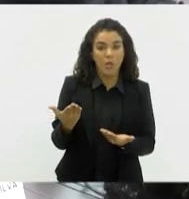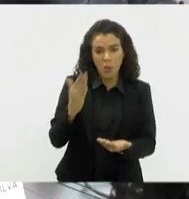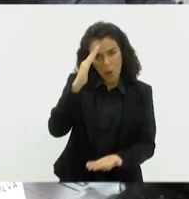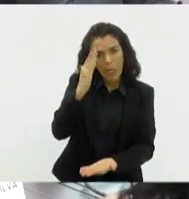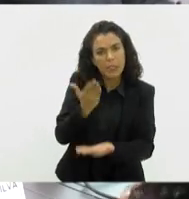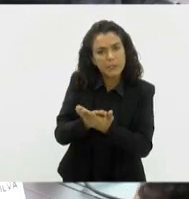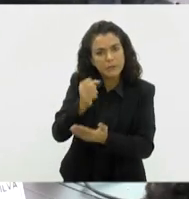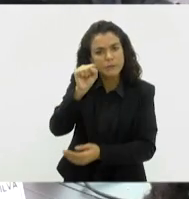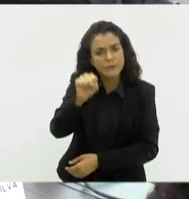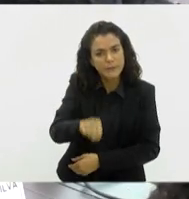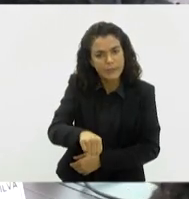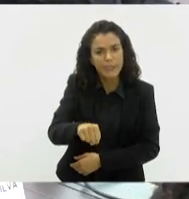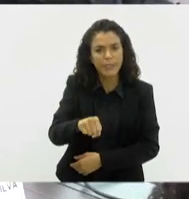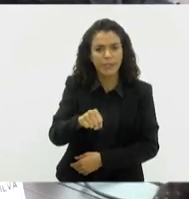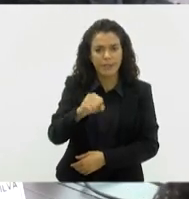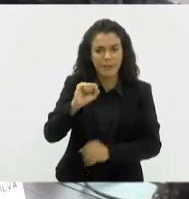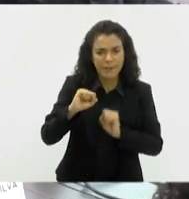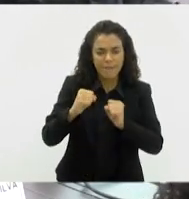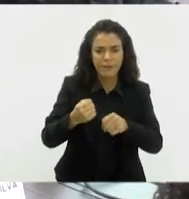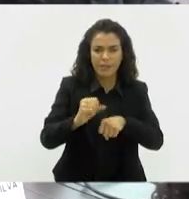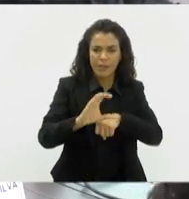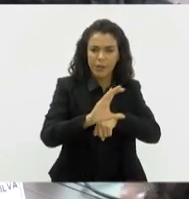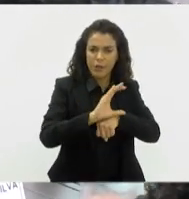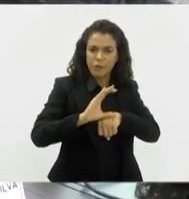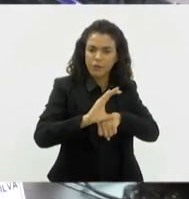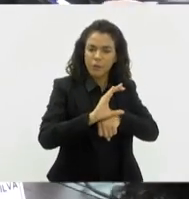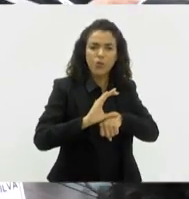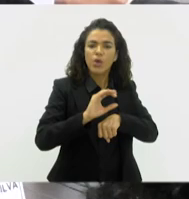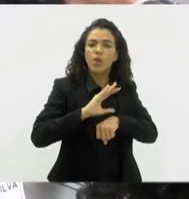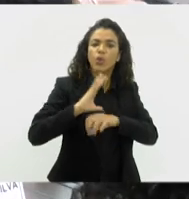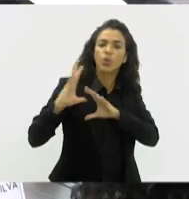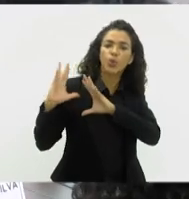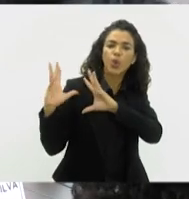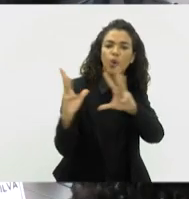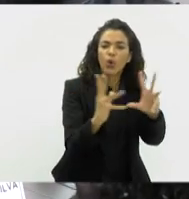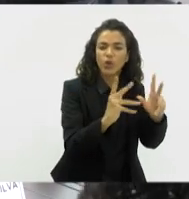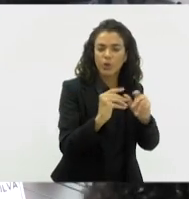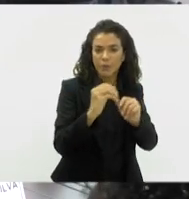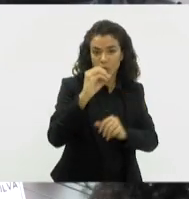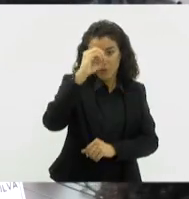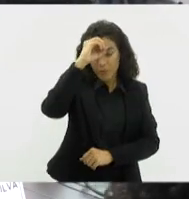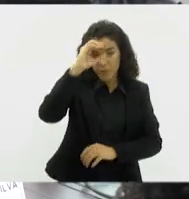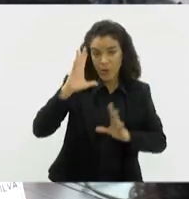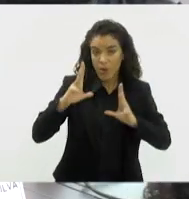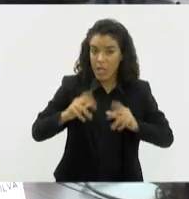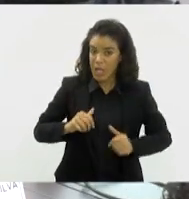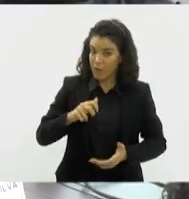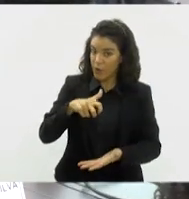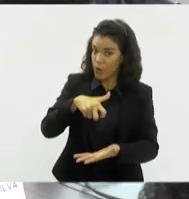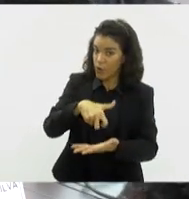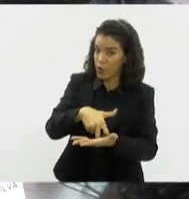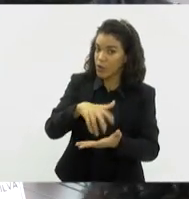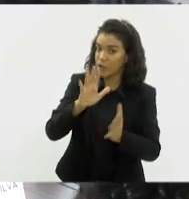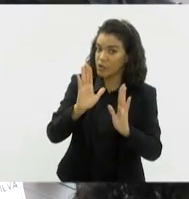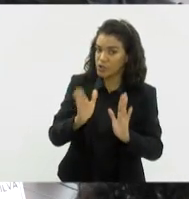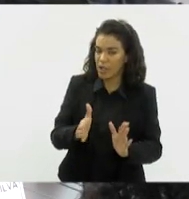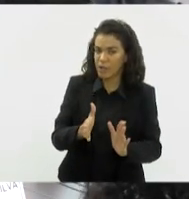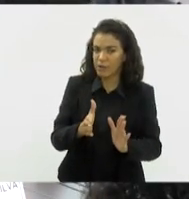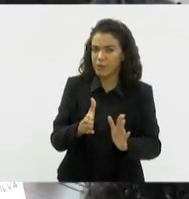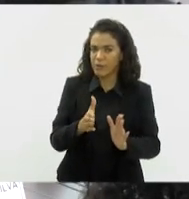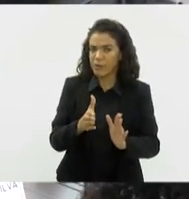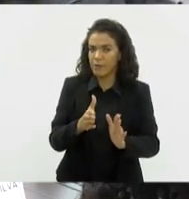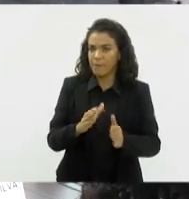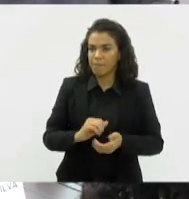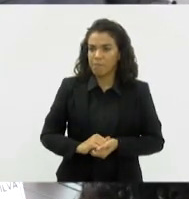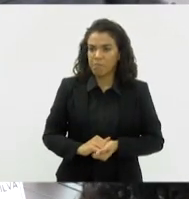parto do pressuposto constitucional da tese de que todo mundo é inocente. Embora ele tenha sido condenado, mas eu estou me filiando como cristão à tese de que ele é